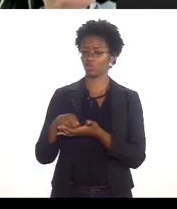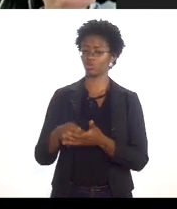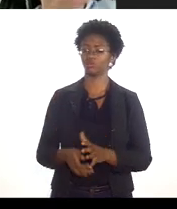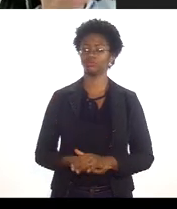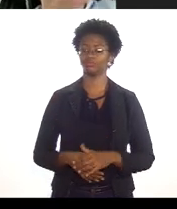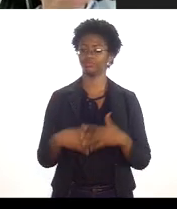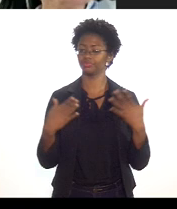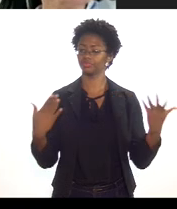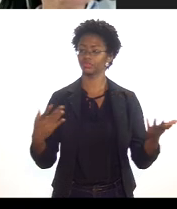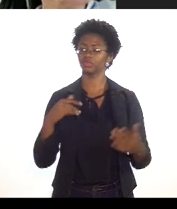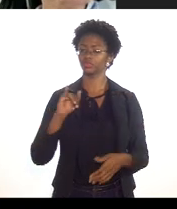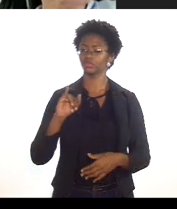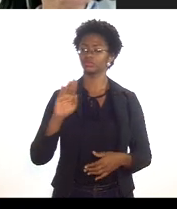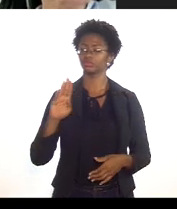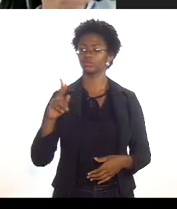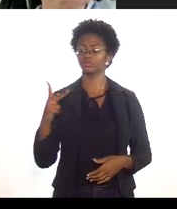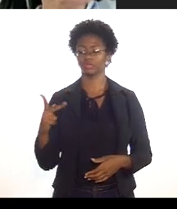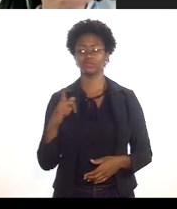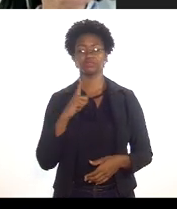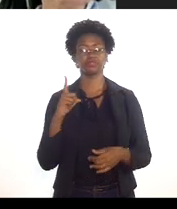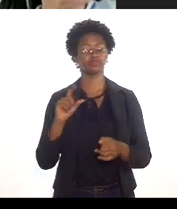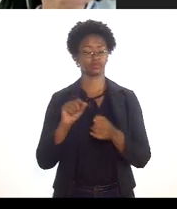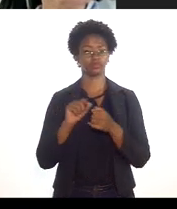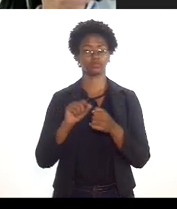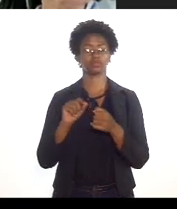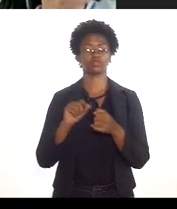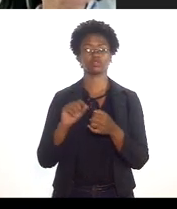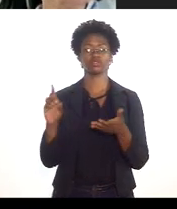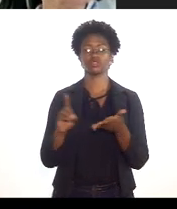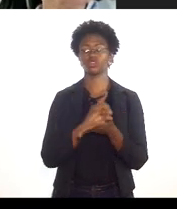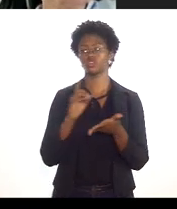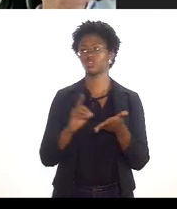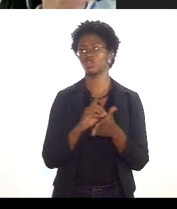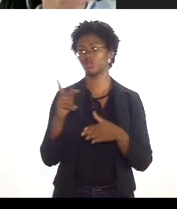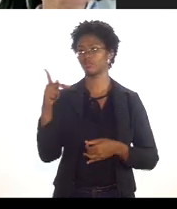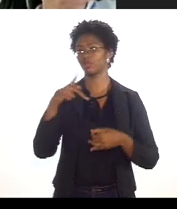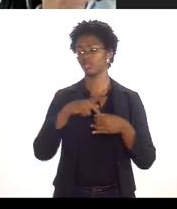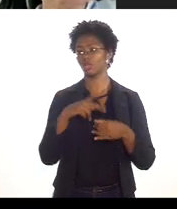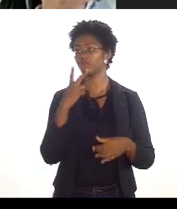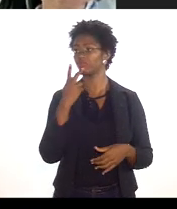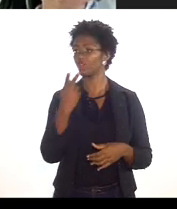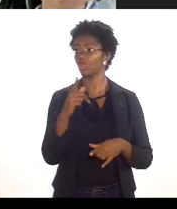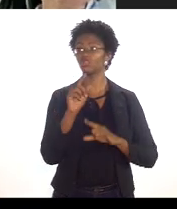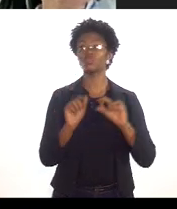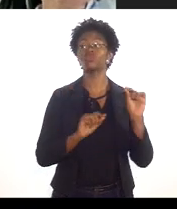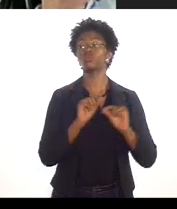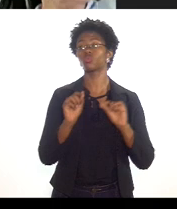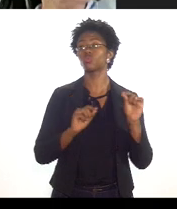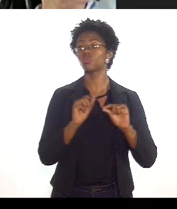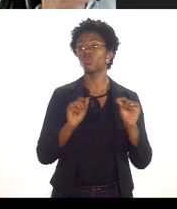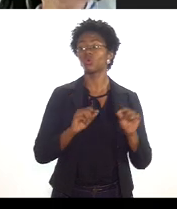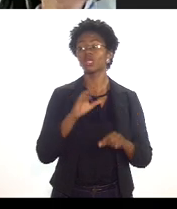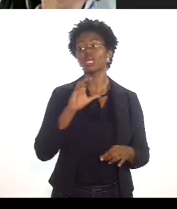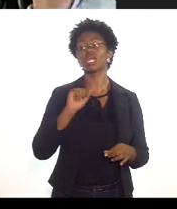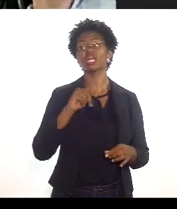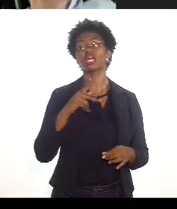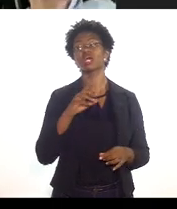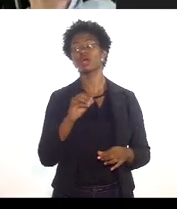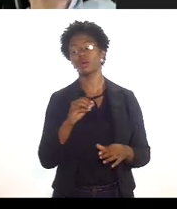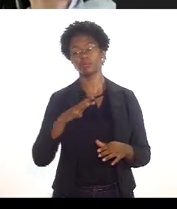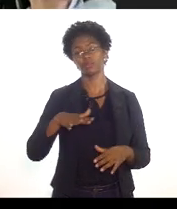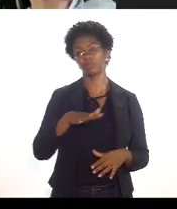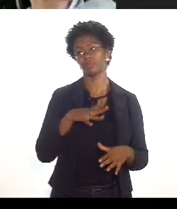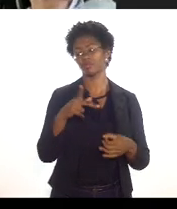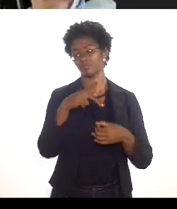IBP fez um dicionário do petróleo que não deixa dúvida do que é um campo de petróleo. E o concessionário,